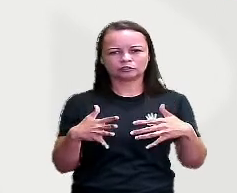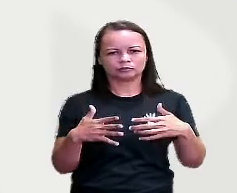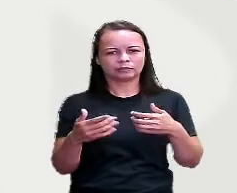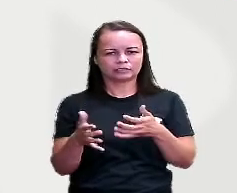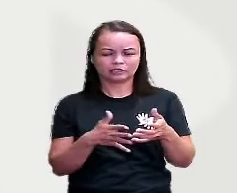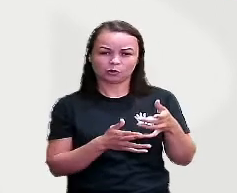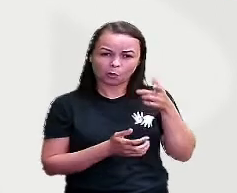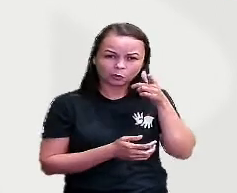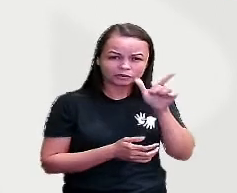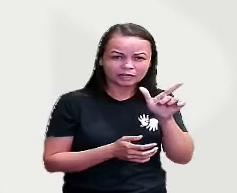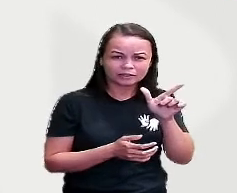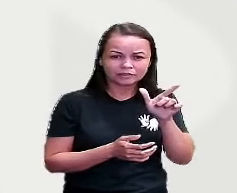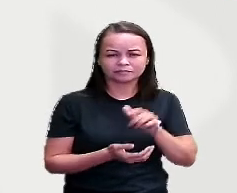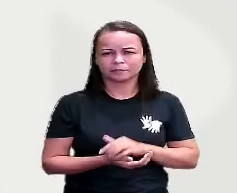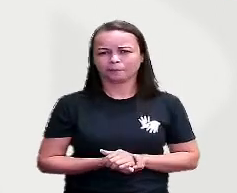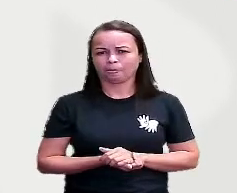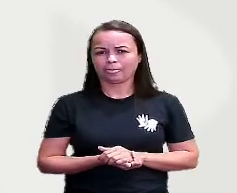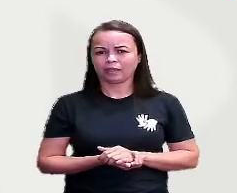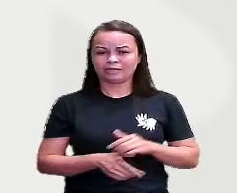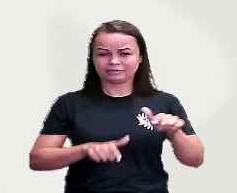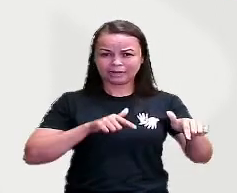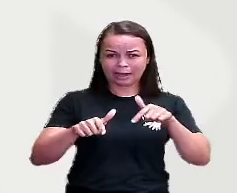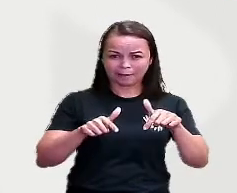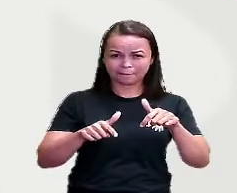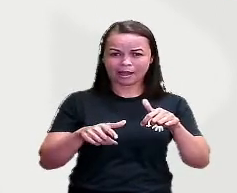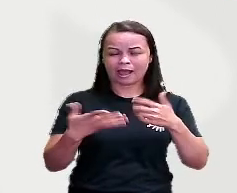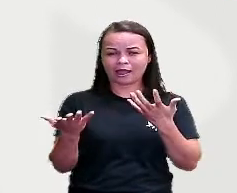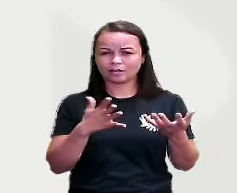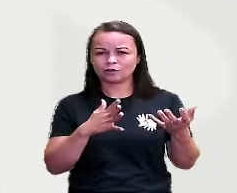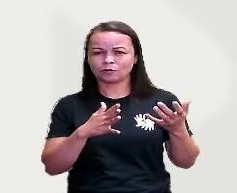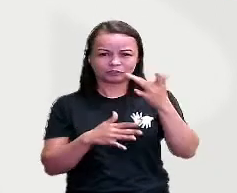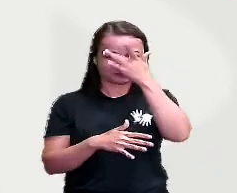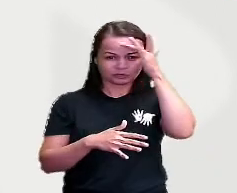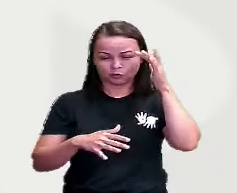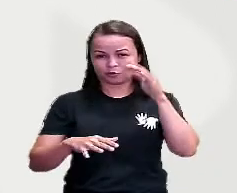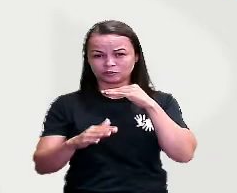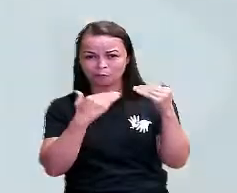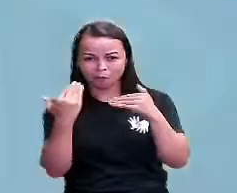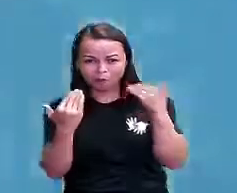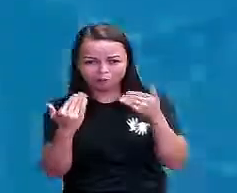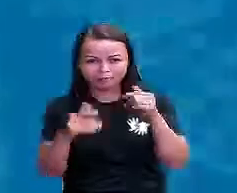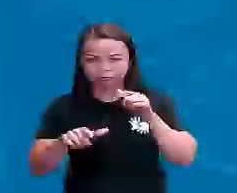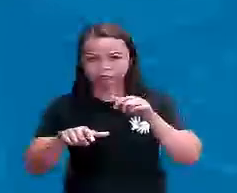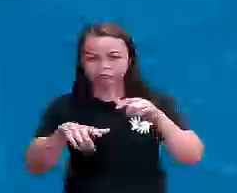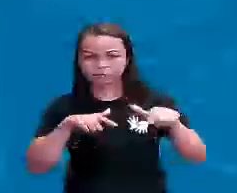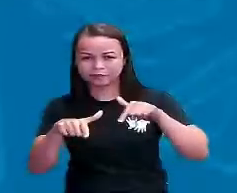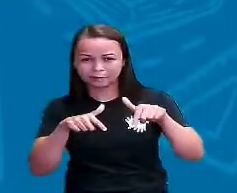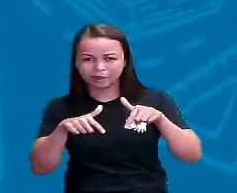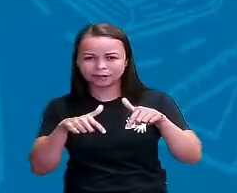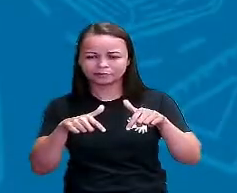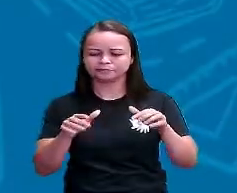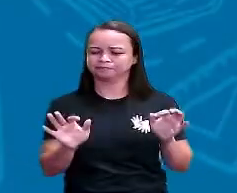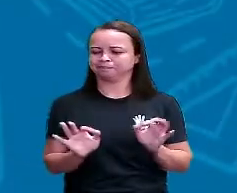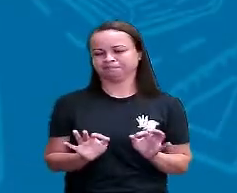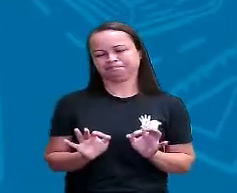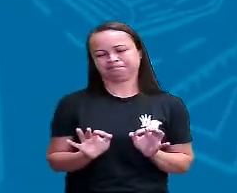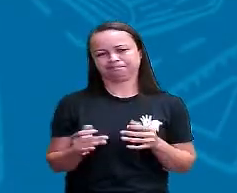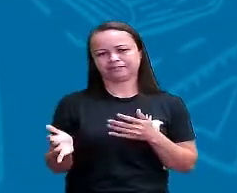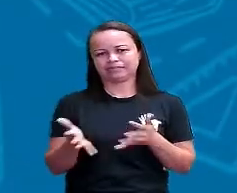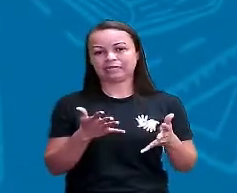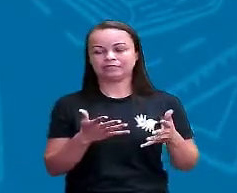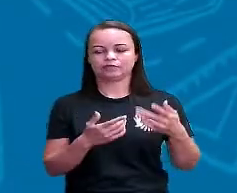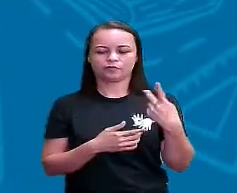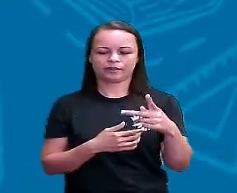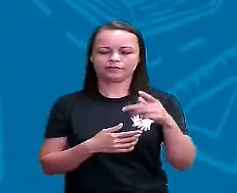resultado. Trabalho não mata ninguém. Então, essas foram algumas das curiosidades que eu trouxe para vocês sobre o trabalho